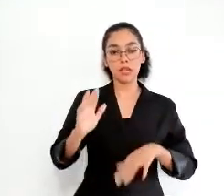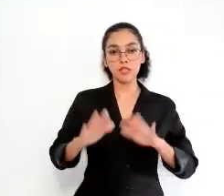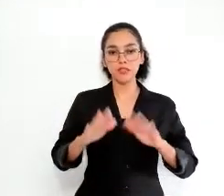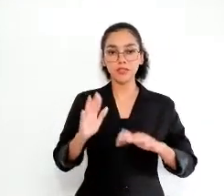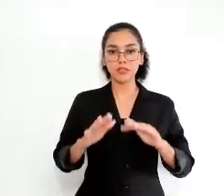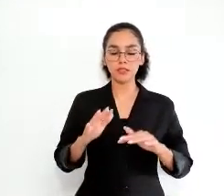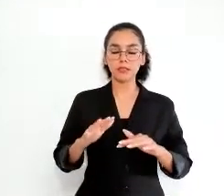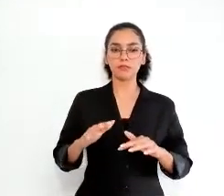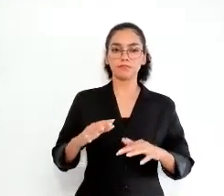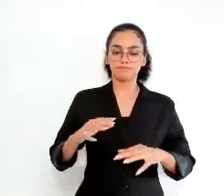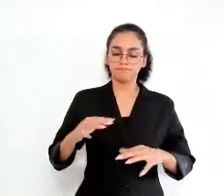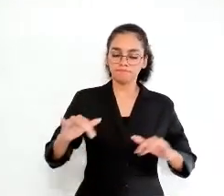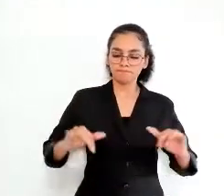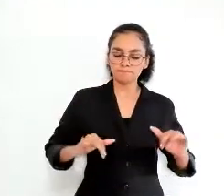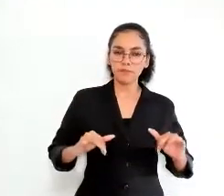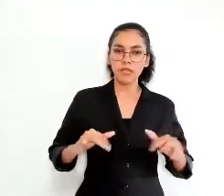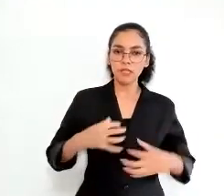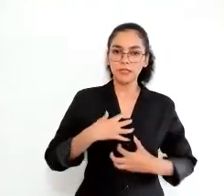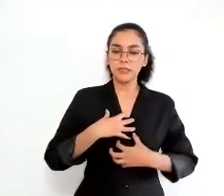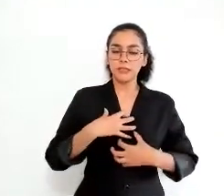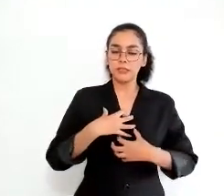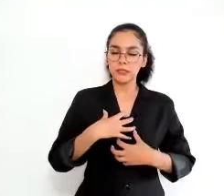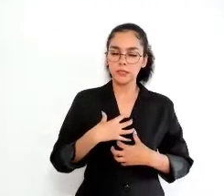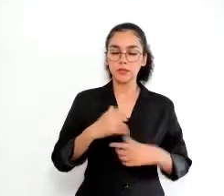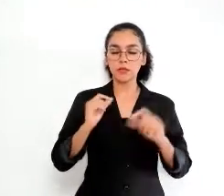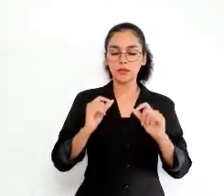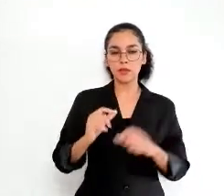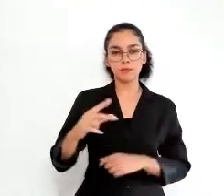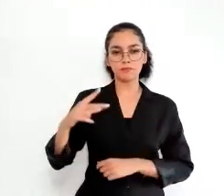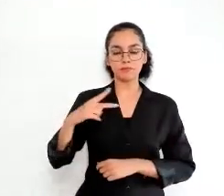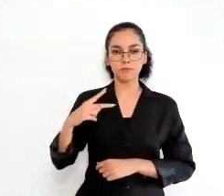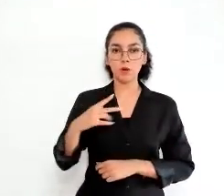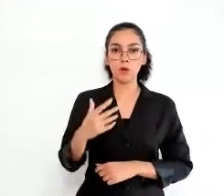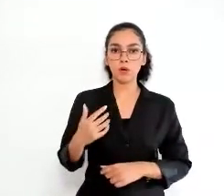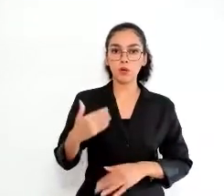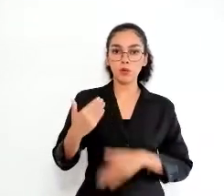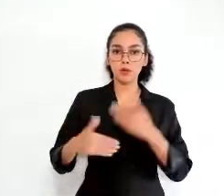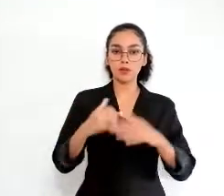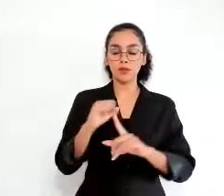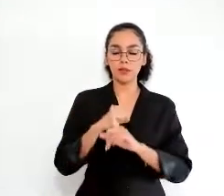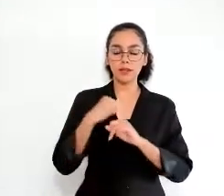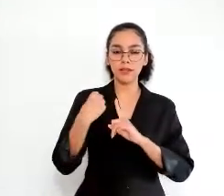pessoais, para construir uma sociedade mais justa e mais digna.